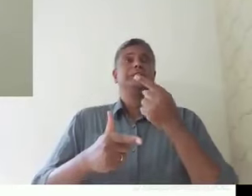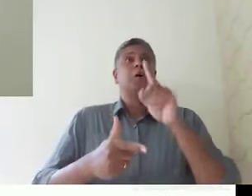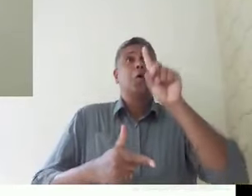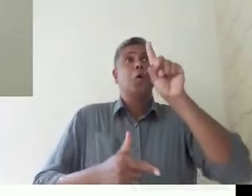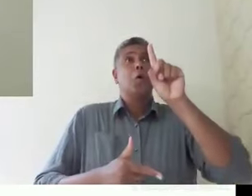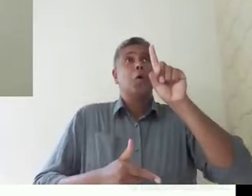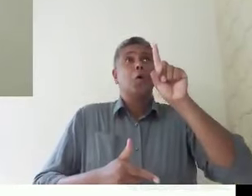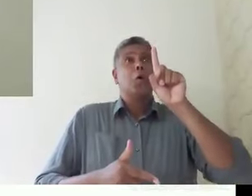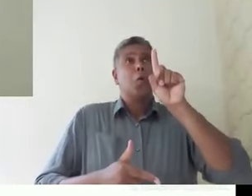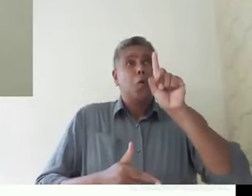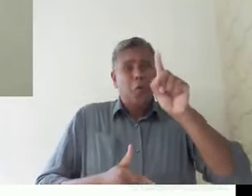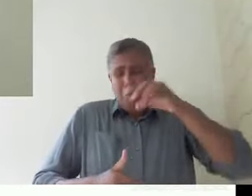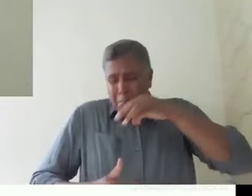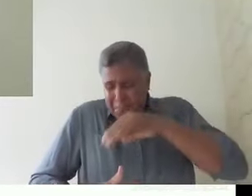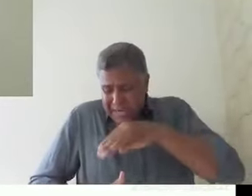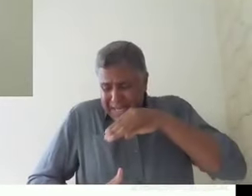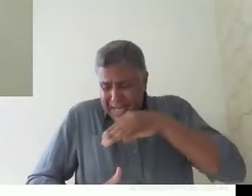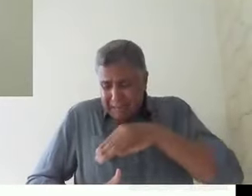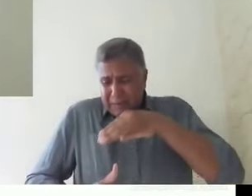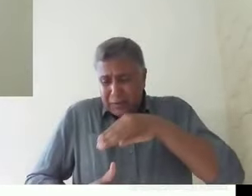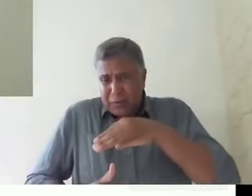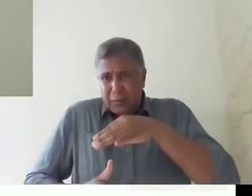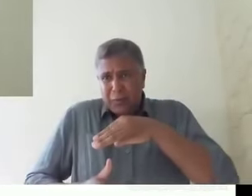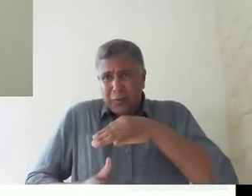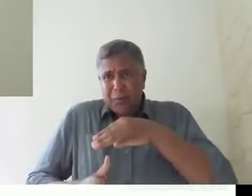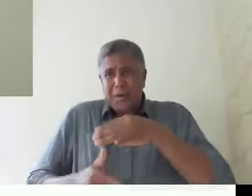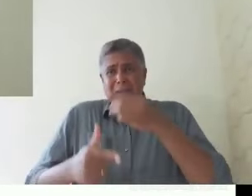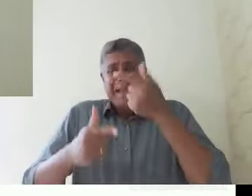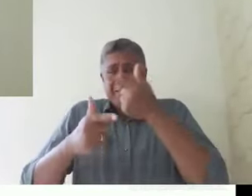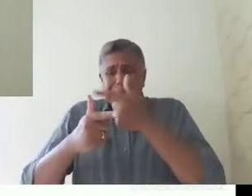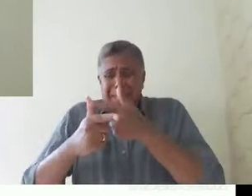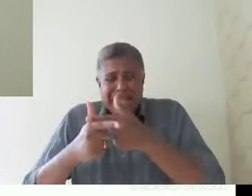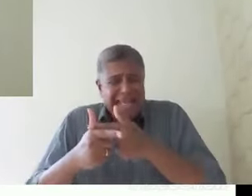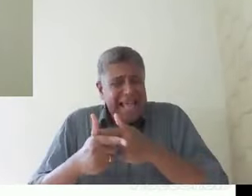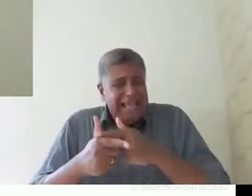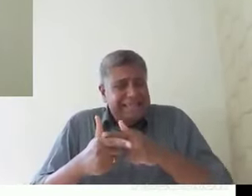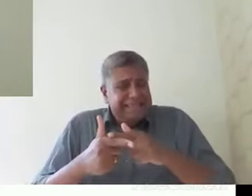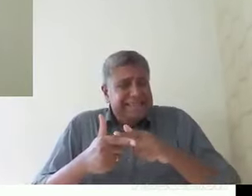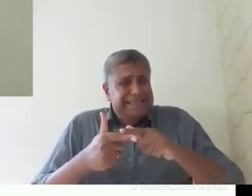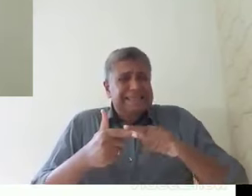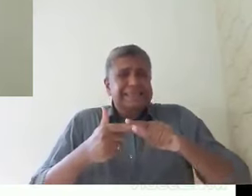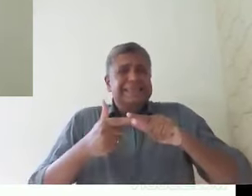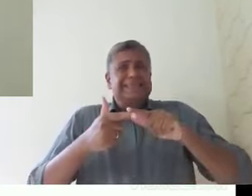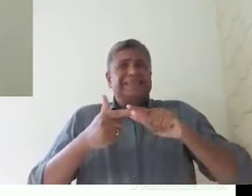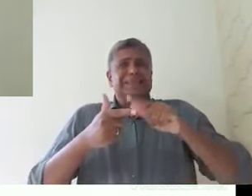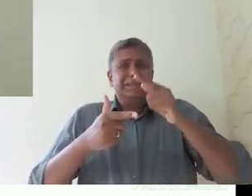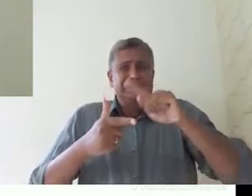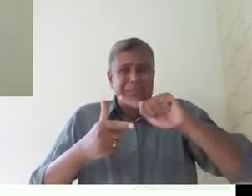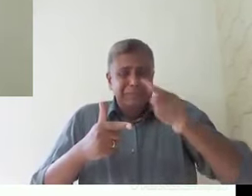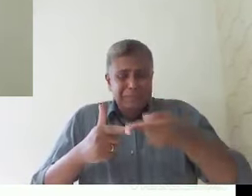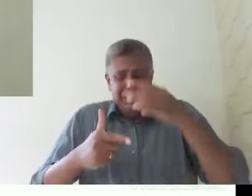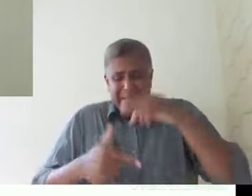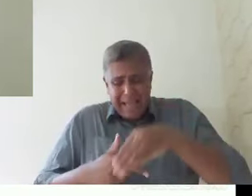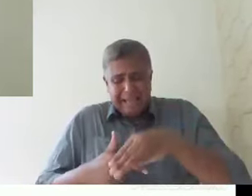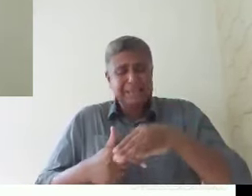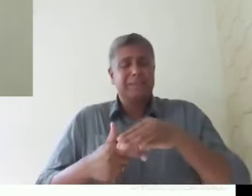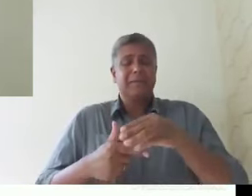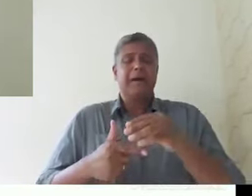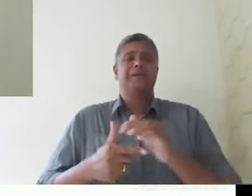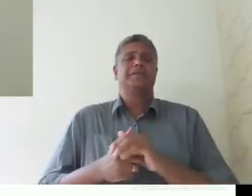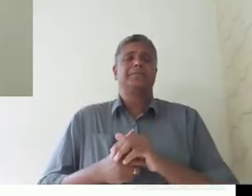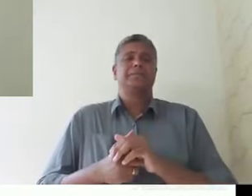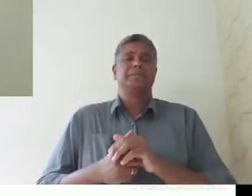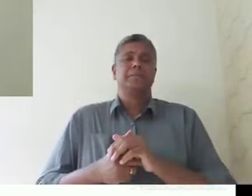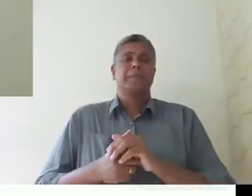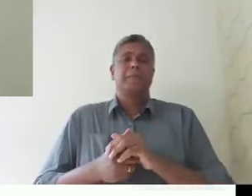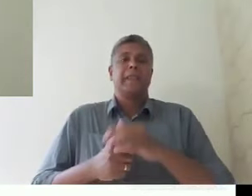Então, 1 milímetro é a milésima parte do metro. Quando a gente fala de tempo, o